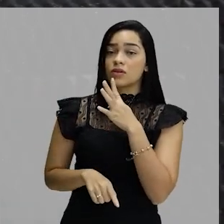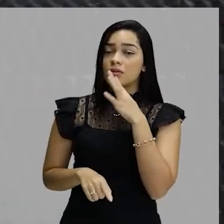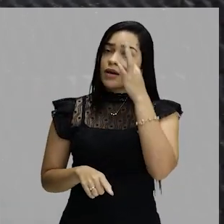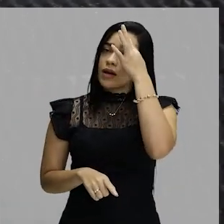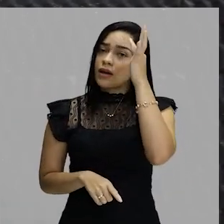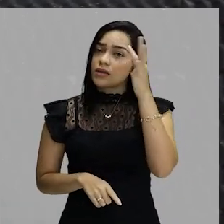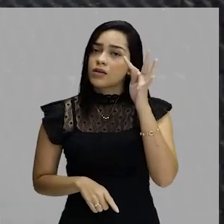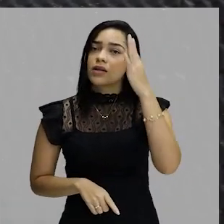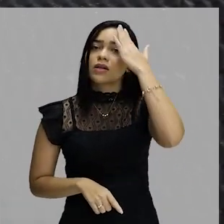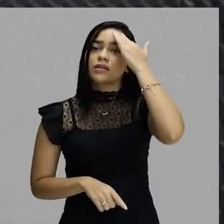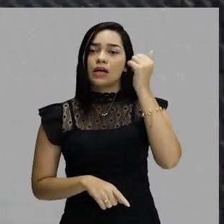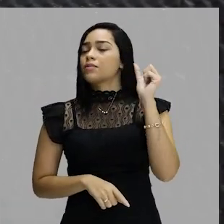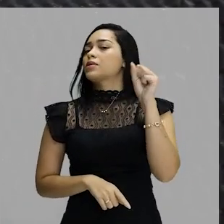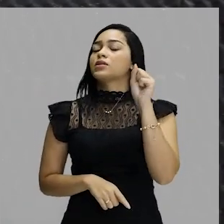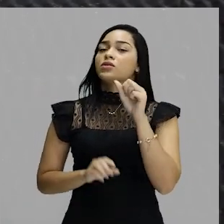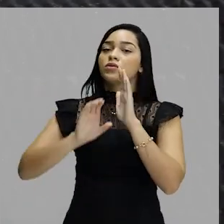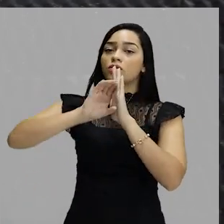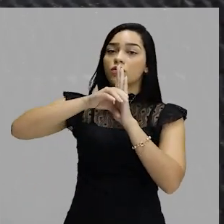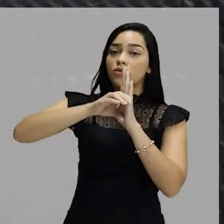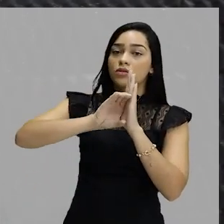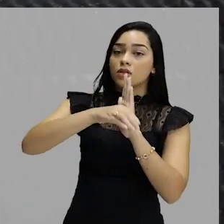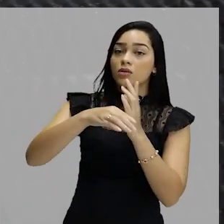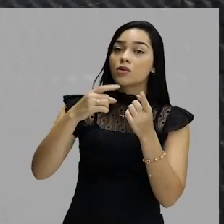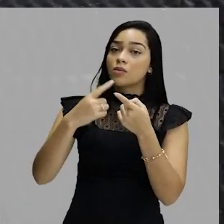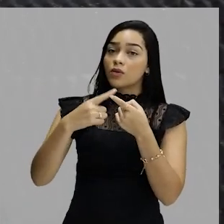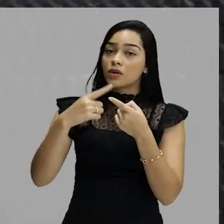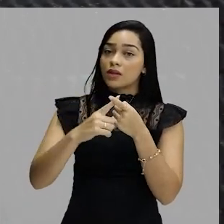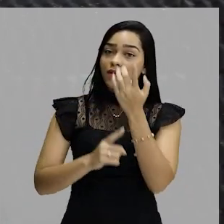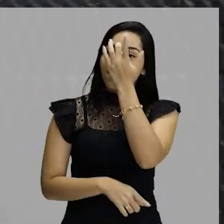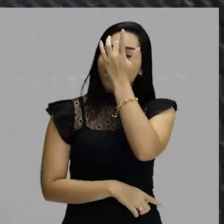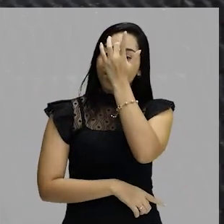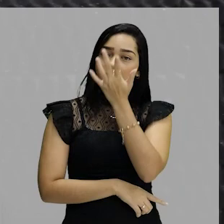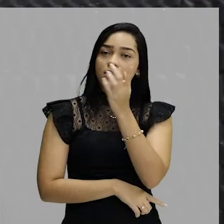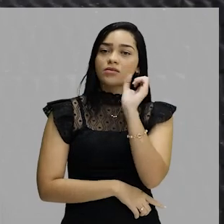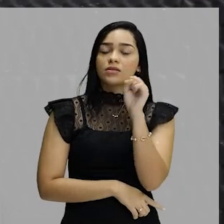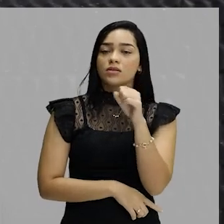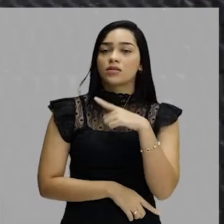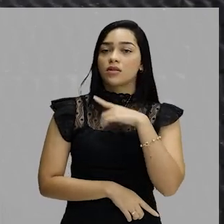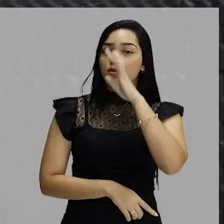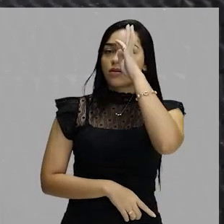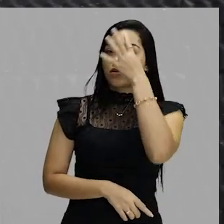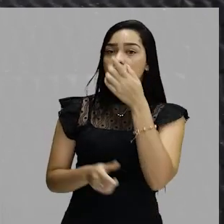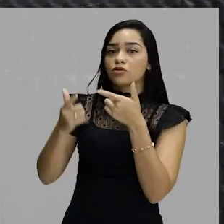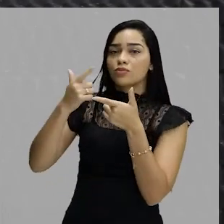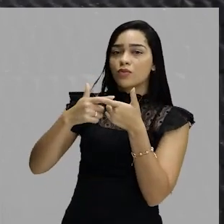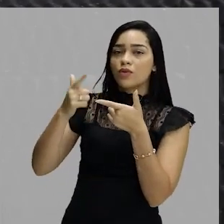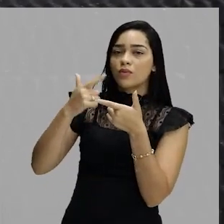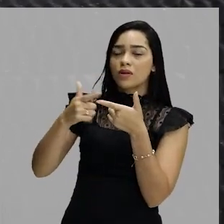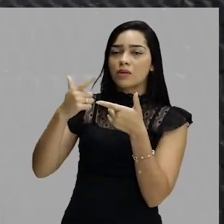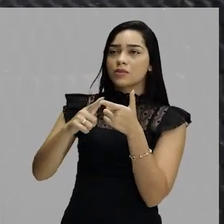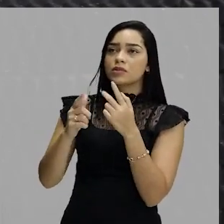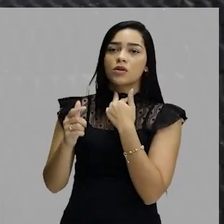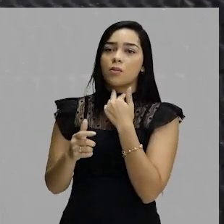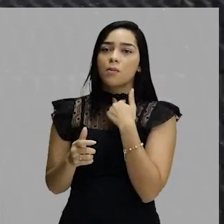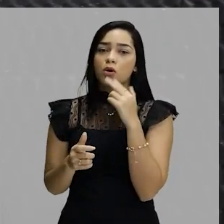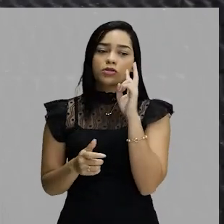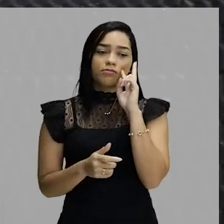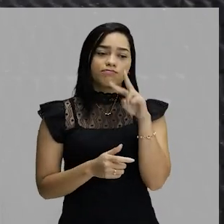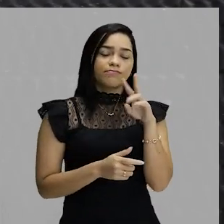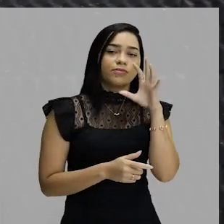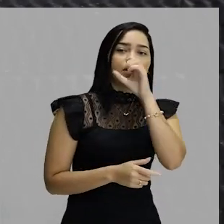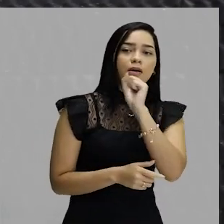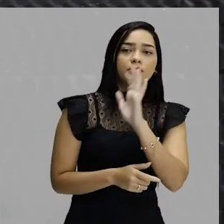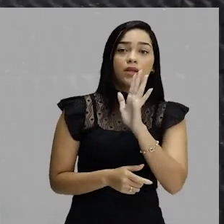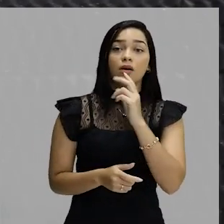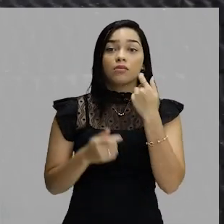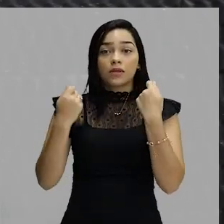teoria, saiba o conceito das coisas, porque isso facilita na resolução dos problemas. A gente não pode ir direto nos problemas, a gente tem que